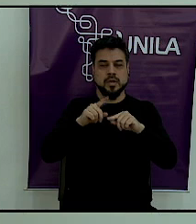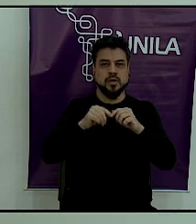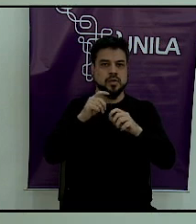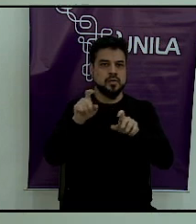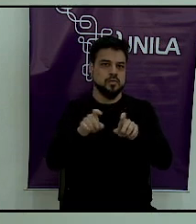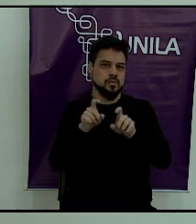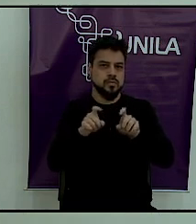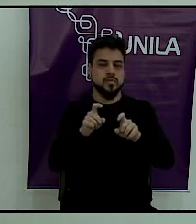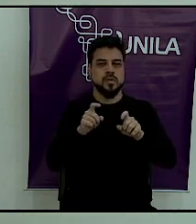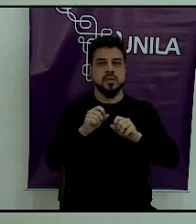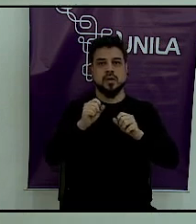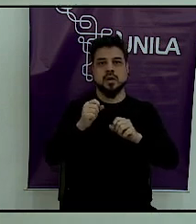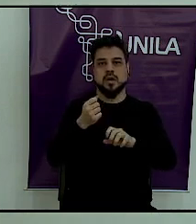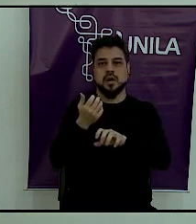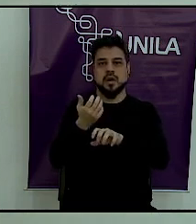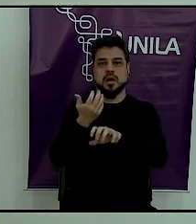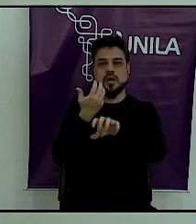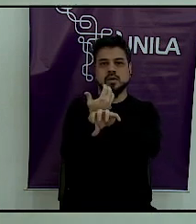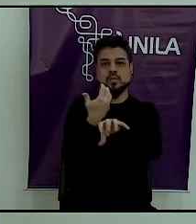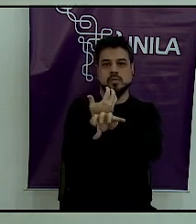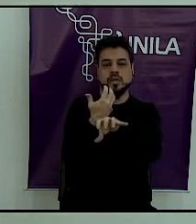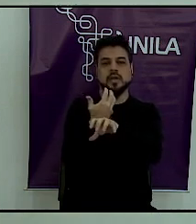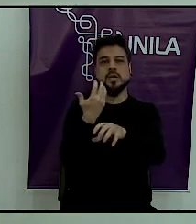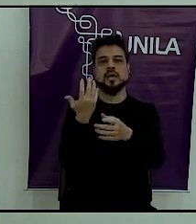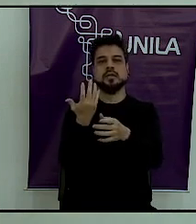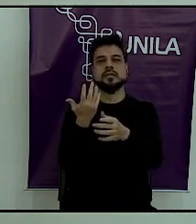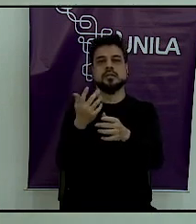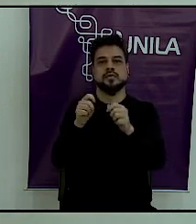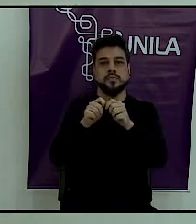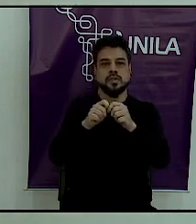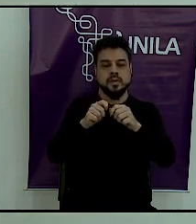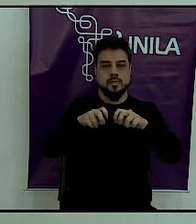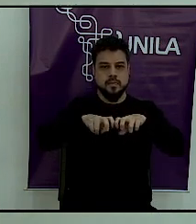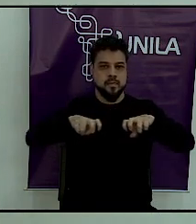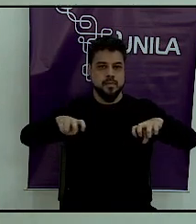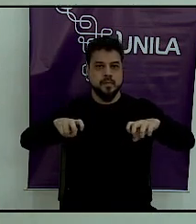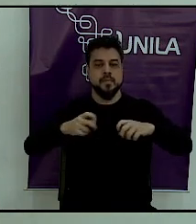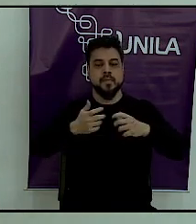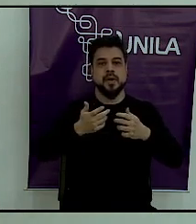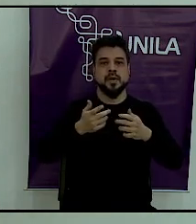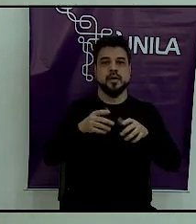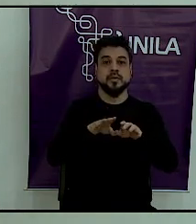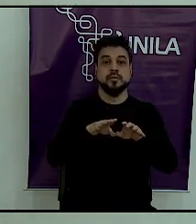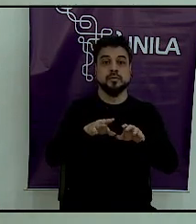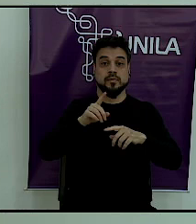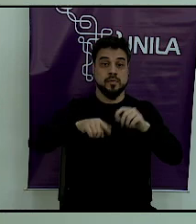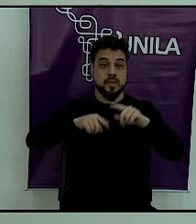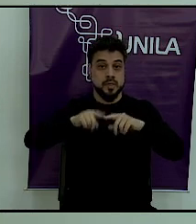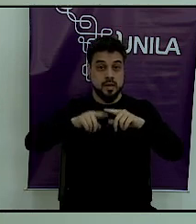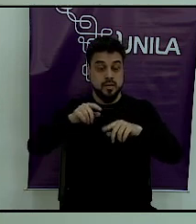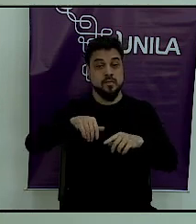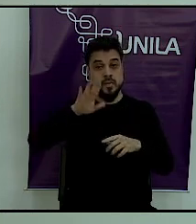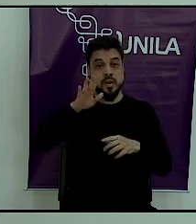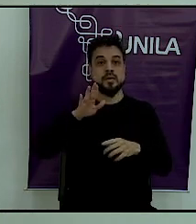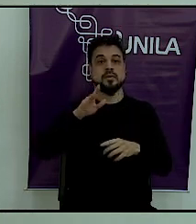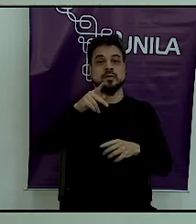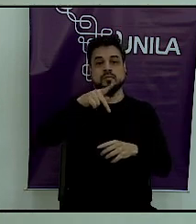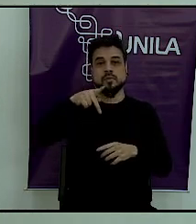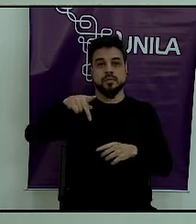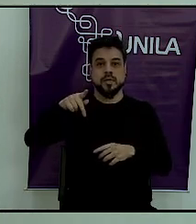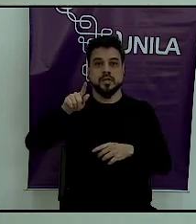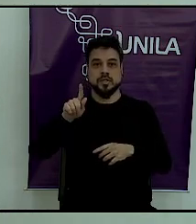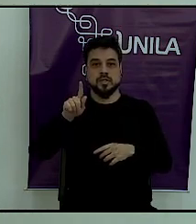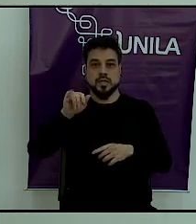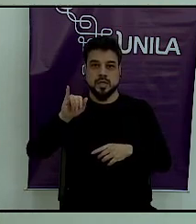informática, de videoconferência, transmissão de bancas, né? Então, basicamente, aquisição de equipamentos. Então, essa é a ação do PPG e